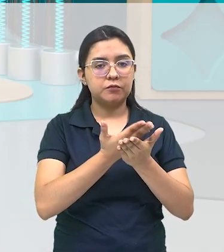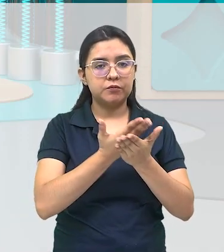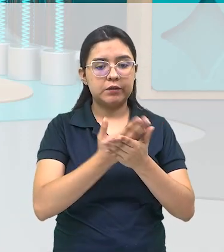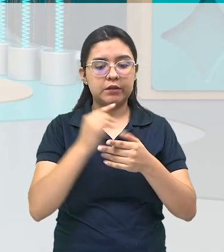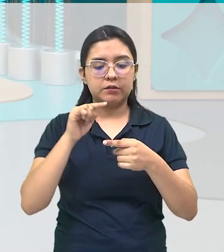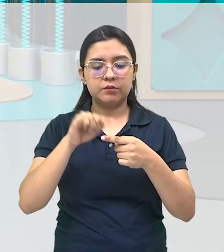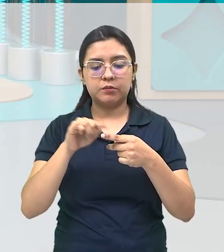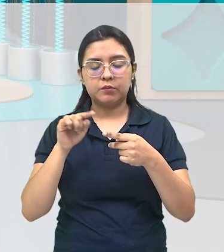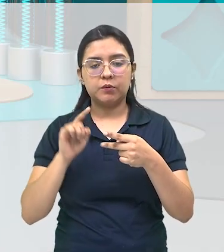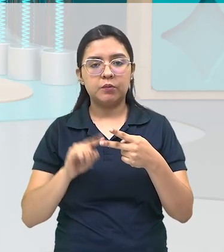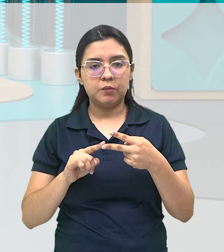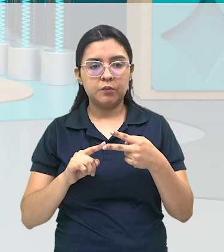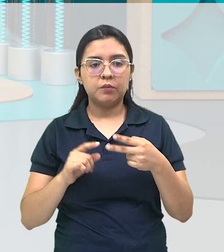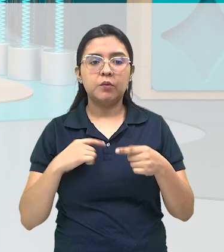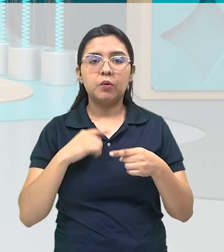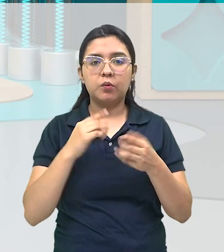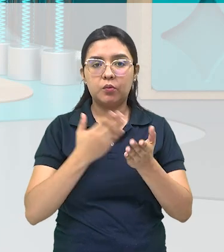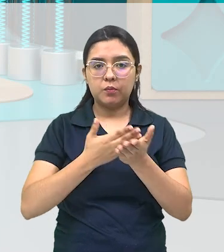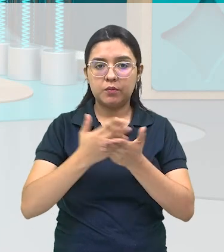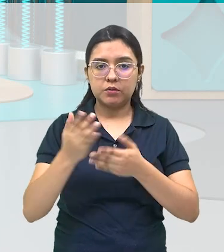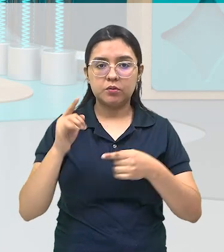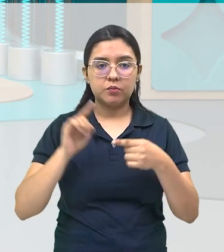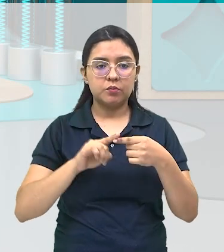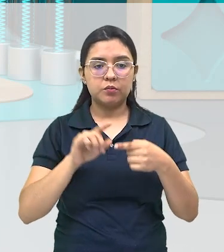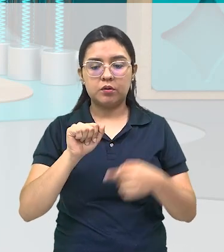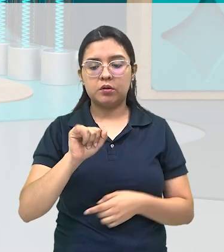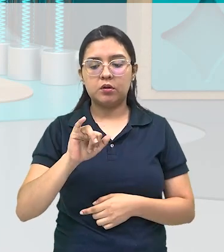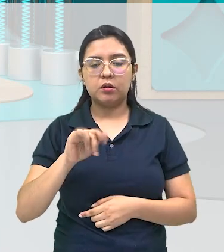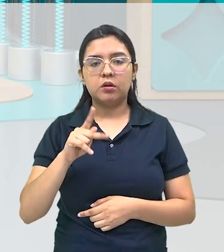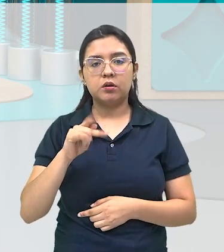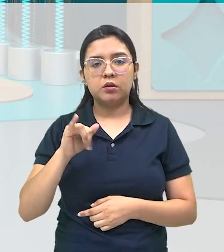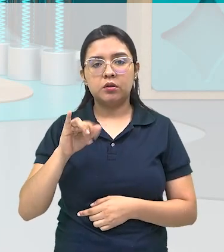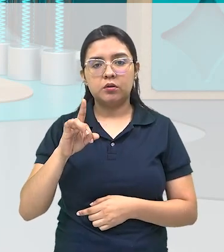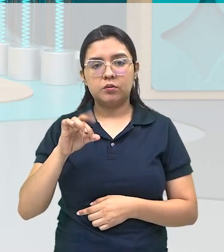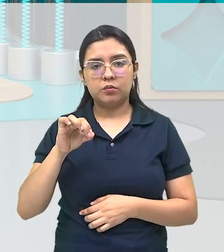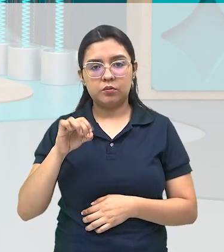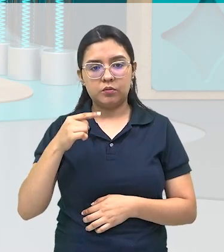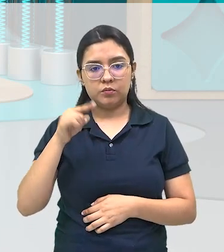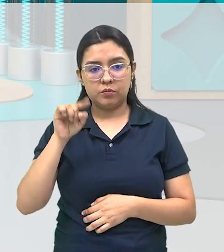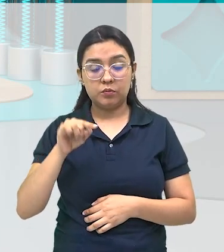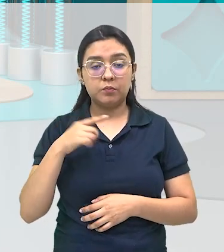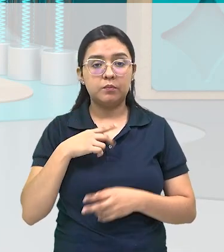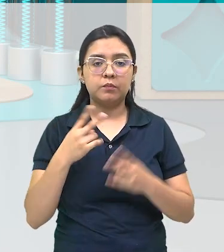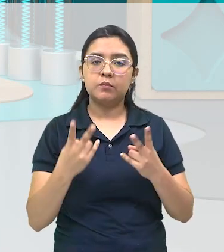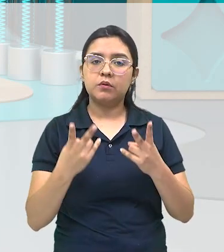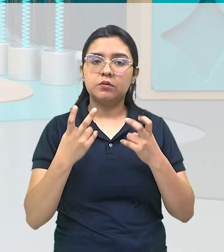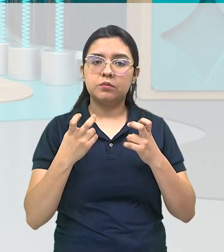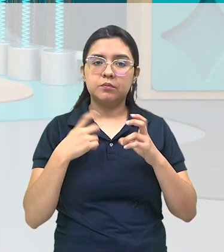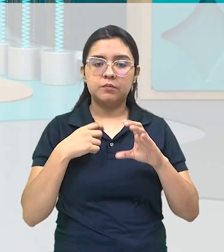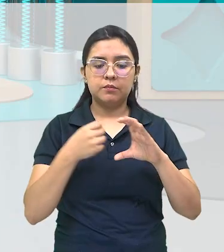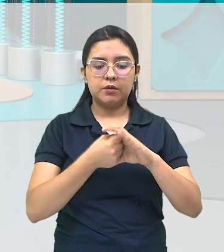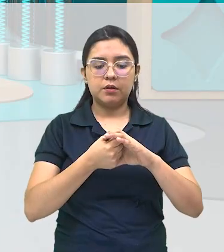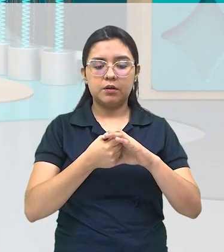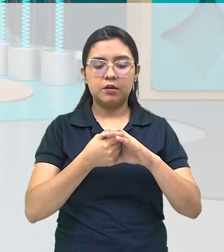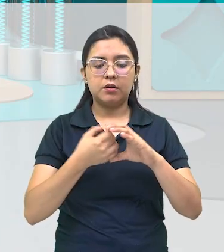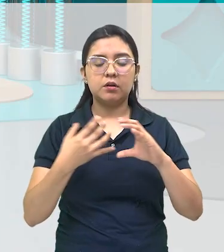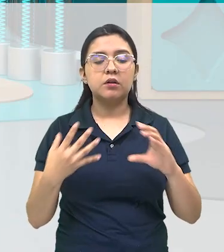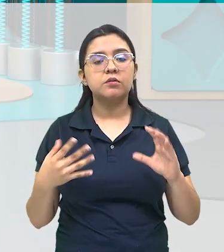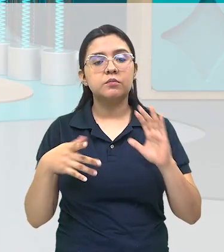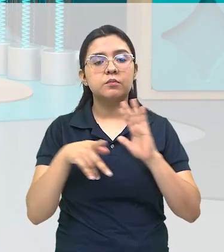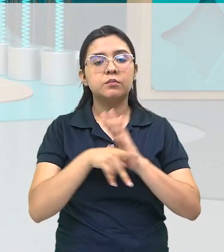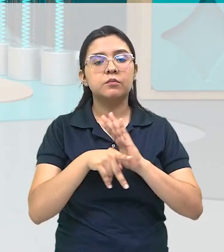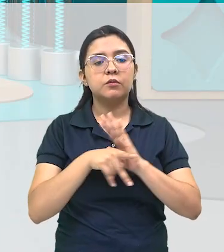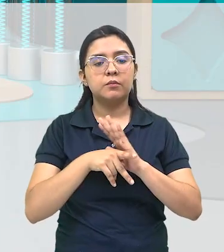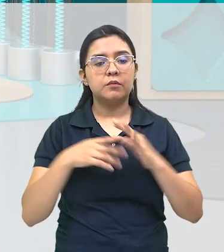separadamente elas, começando pelo Aikido, né? Observem aqui a característica dos lutadores dessa arte marcial.